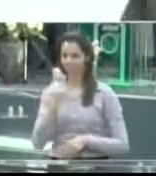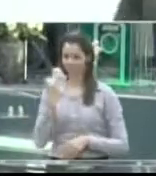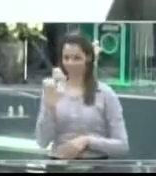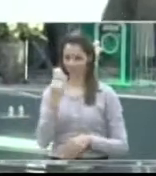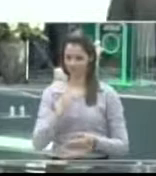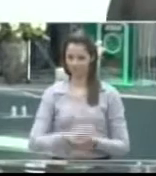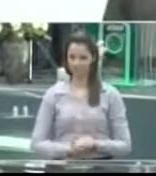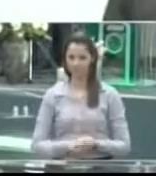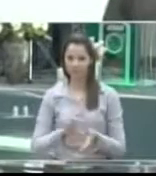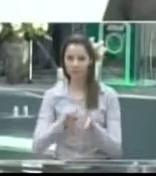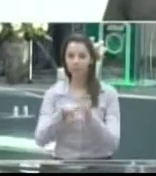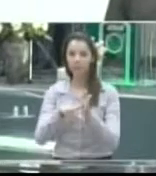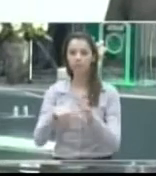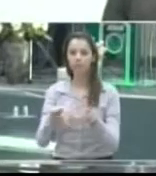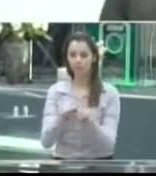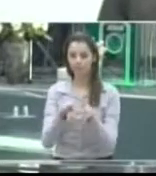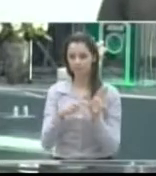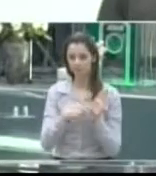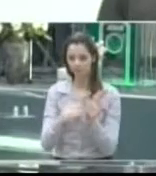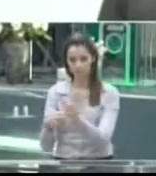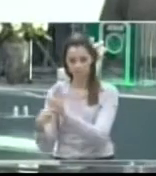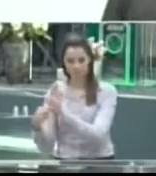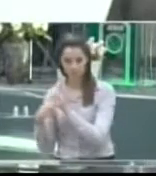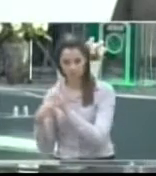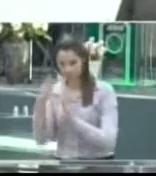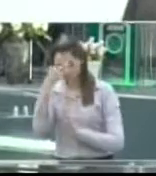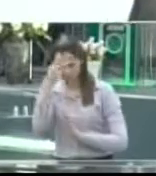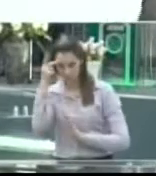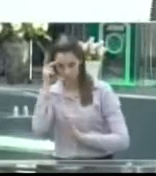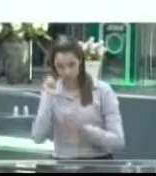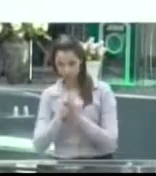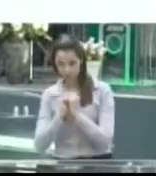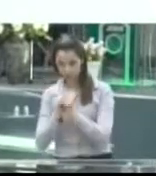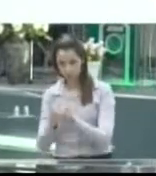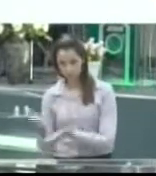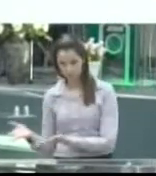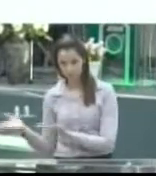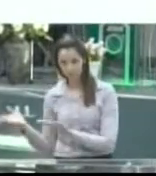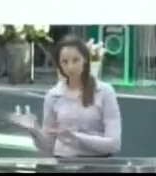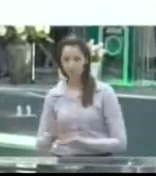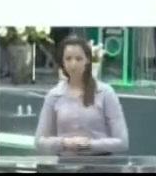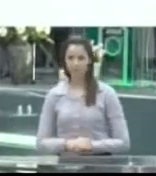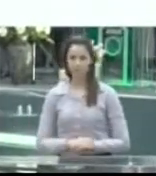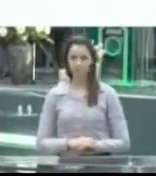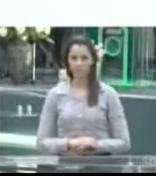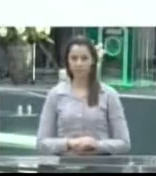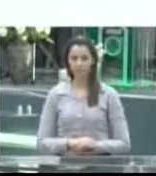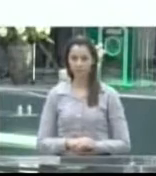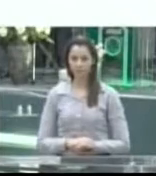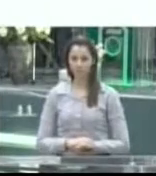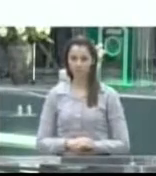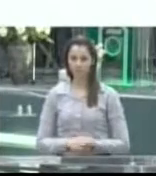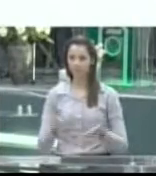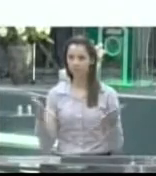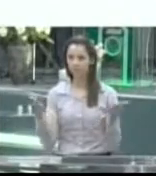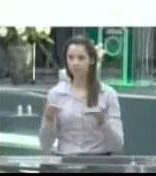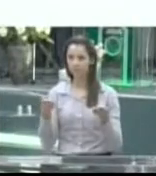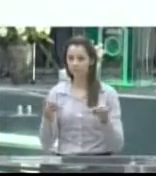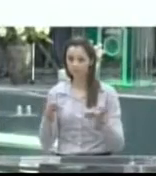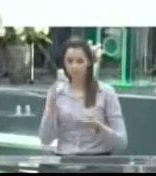Depois ainda vão ser apresentados demais irmãos que ainda acompanham esta caravana. E agora vamos estar ouvindo,